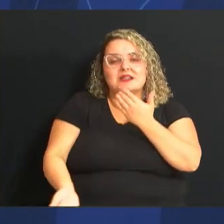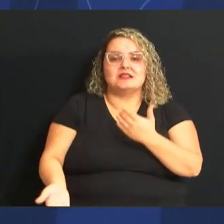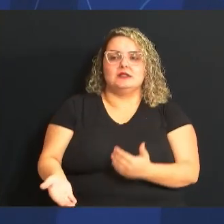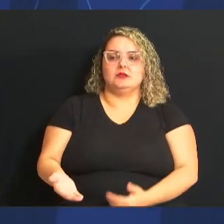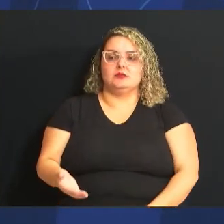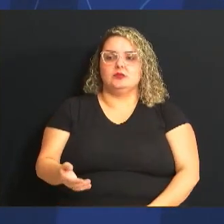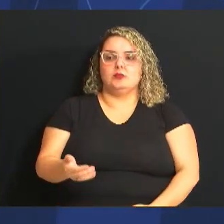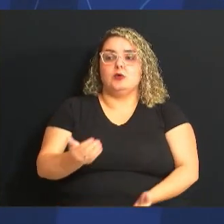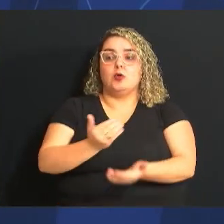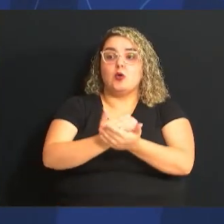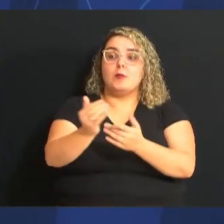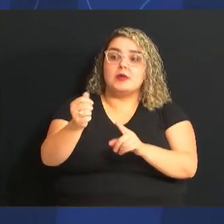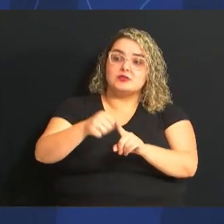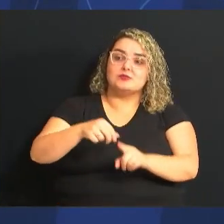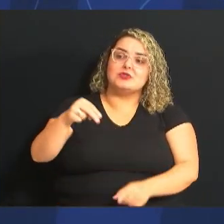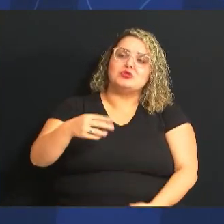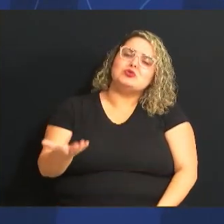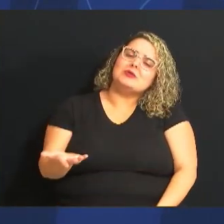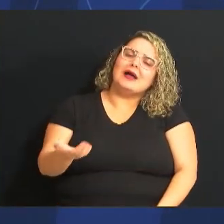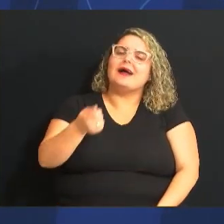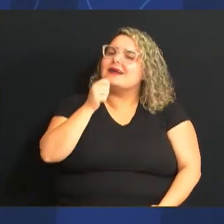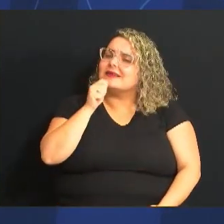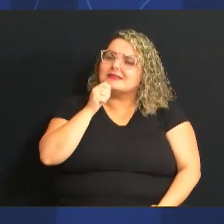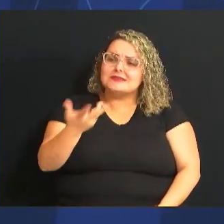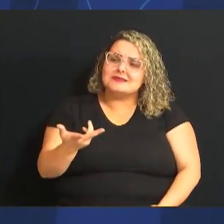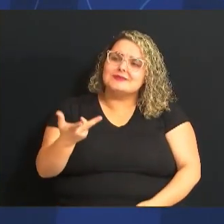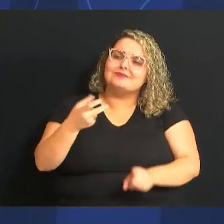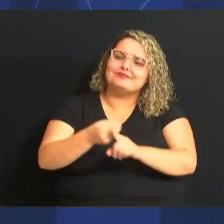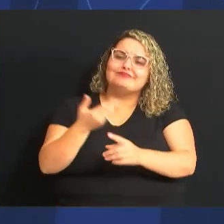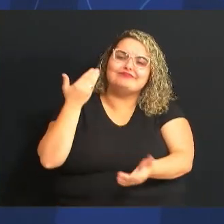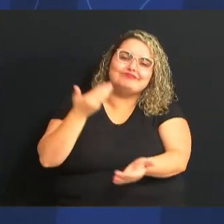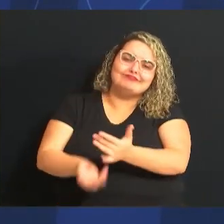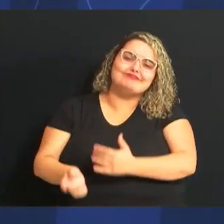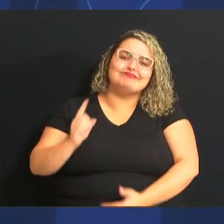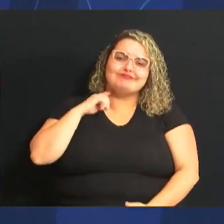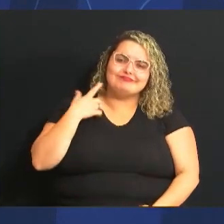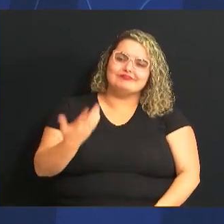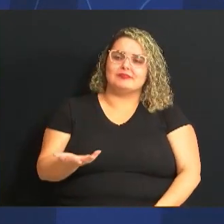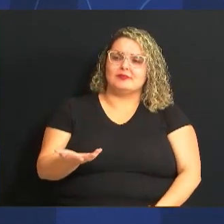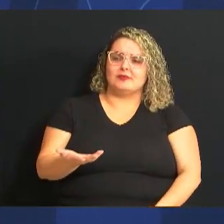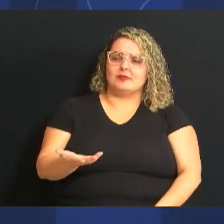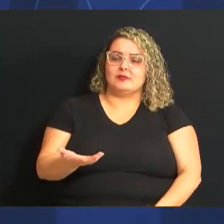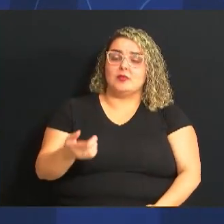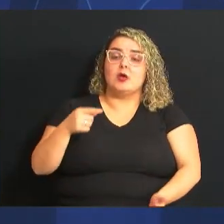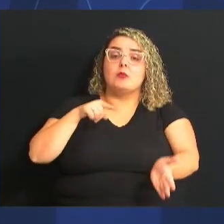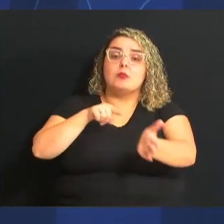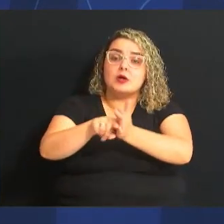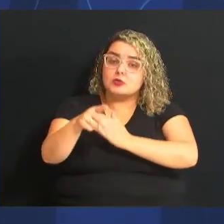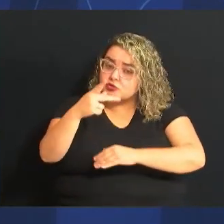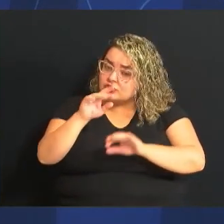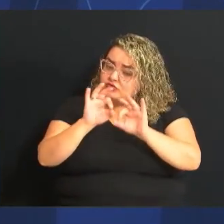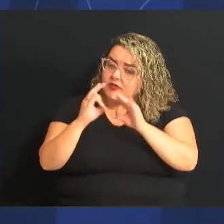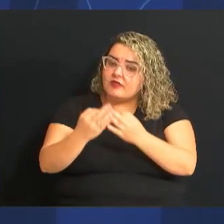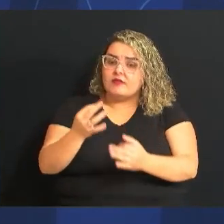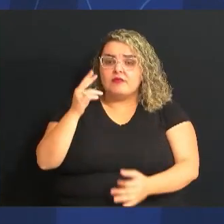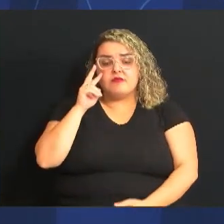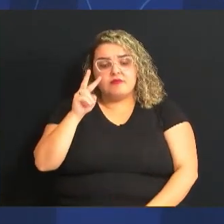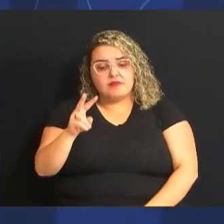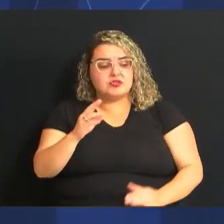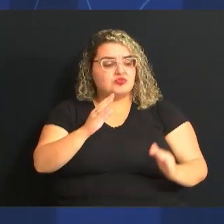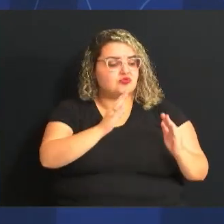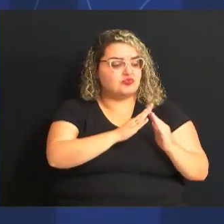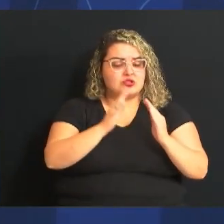custa nada, tem sempre um posto de saúde perto da sua casa. Pega ali seu documento de identificação e vai garantir esse reforço, para